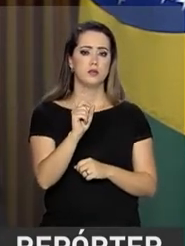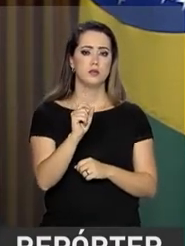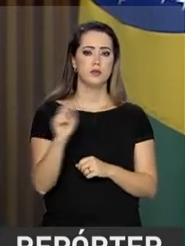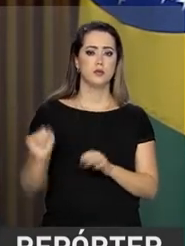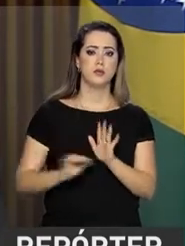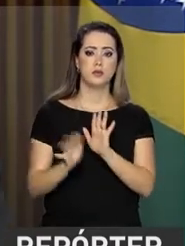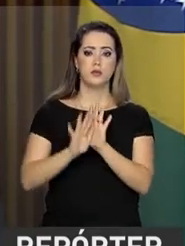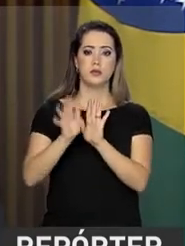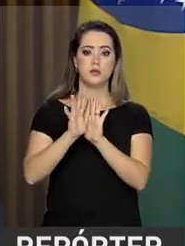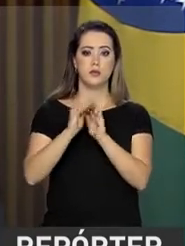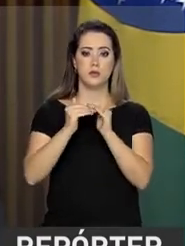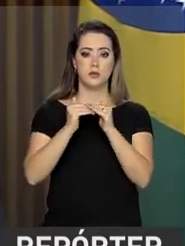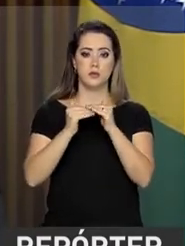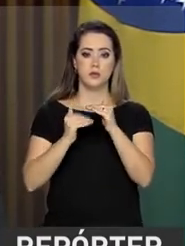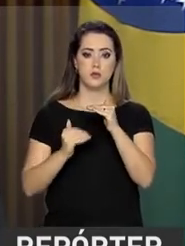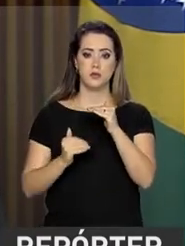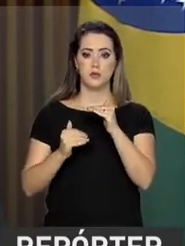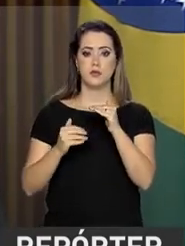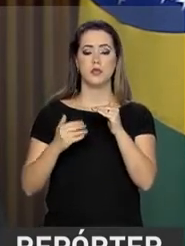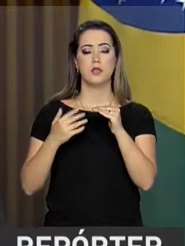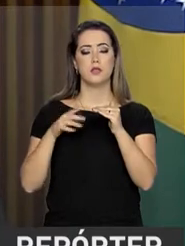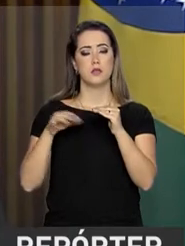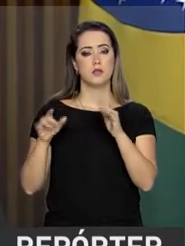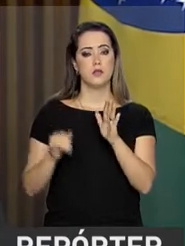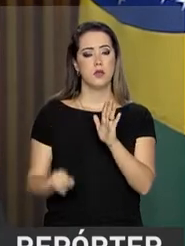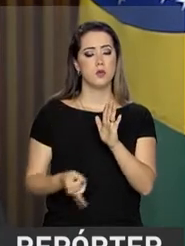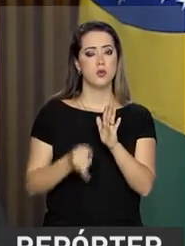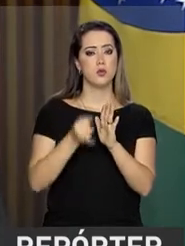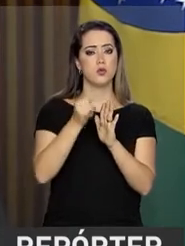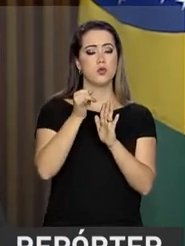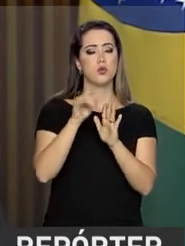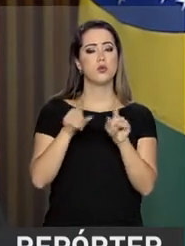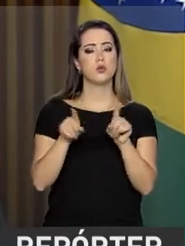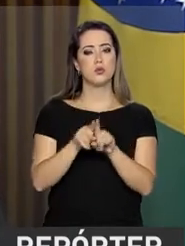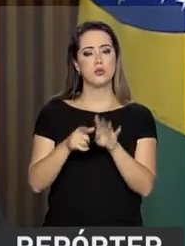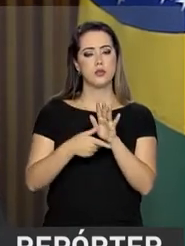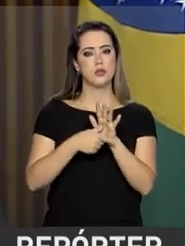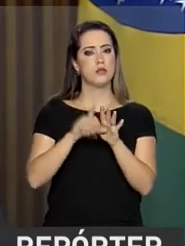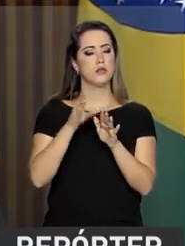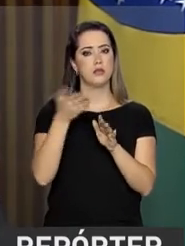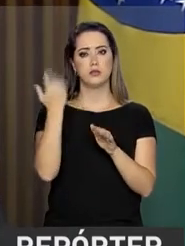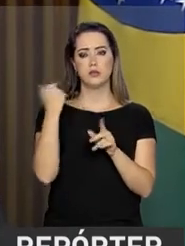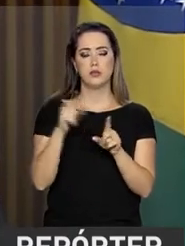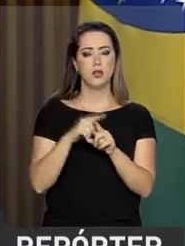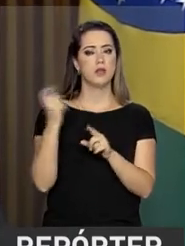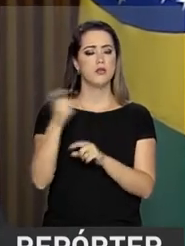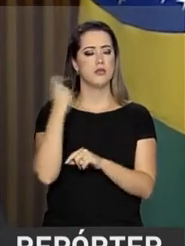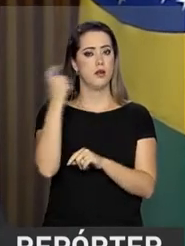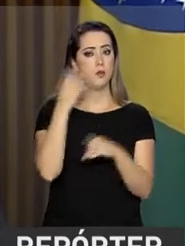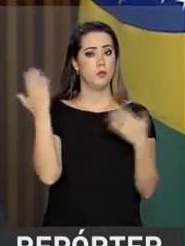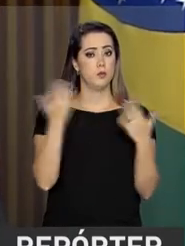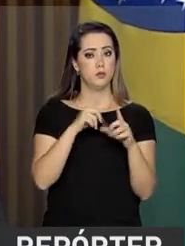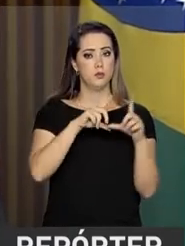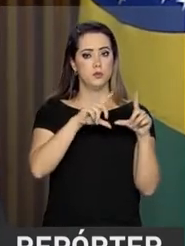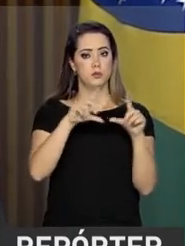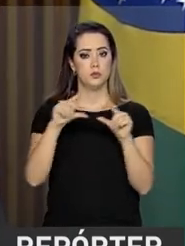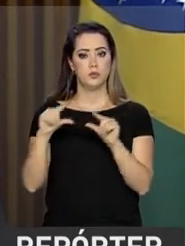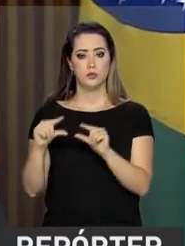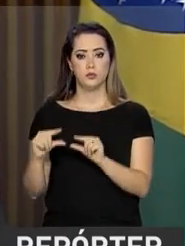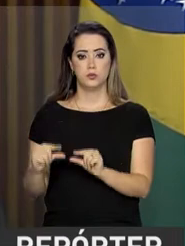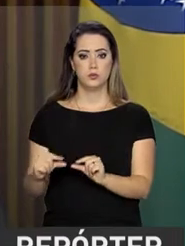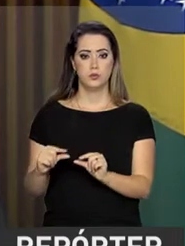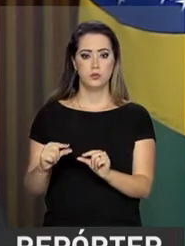caiu a menos de três pontos outro fato juros né que estavam lá um patamar elevadíssimo em vieram a